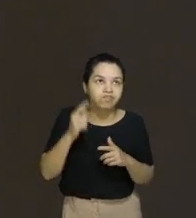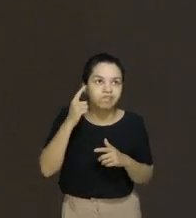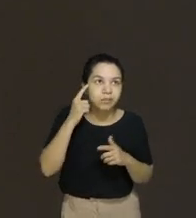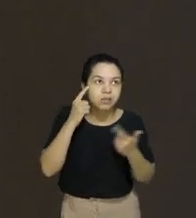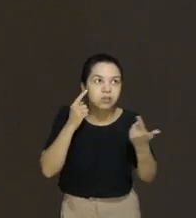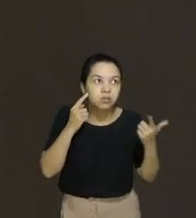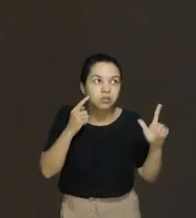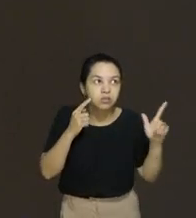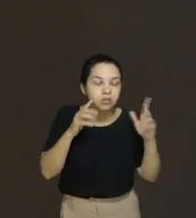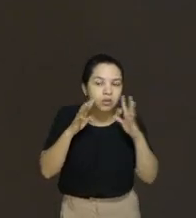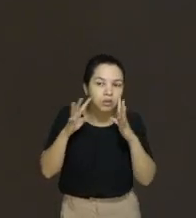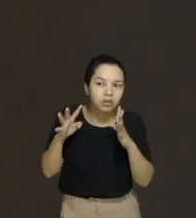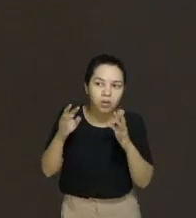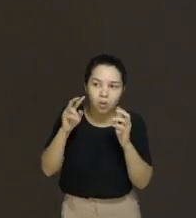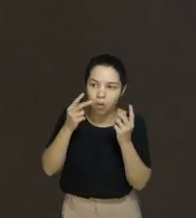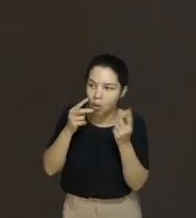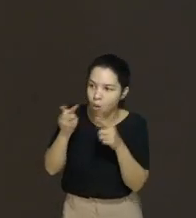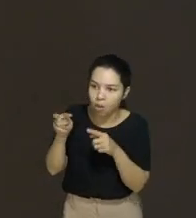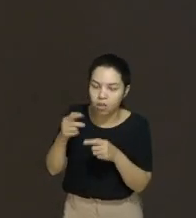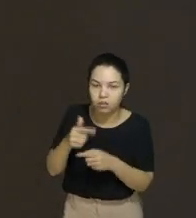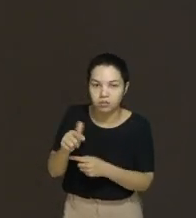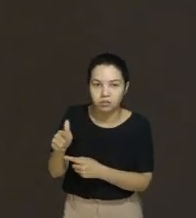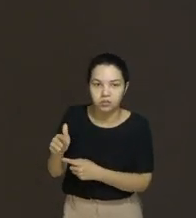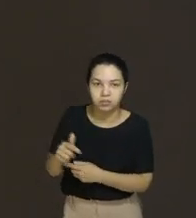não presta atenção.